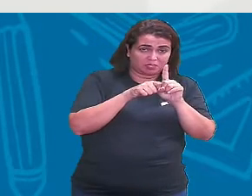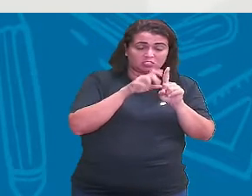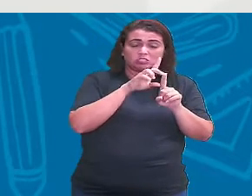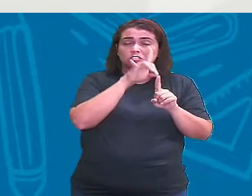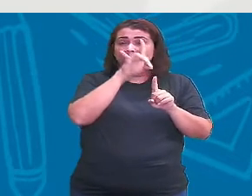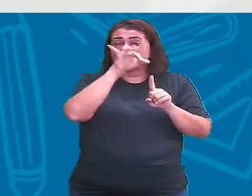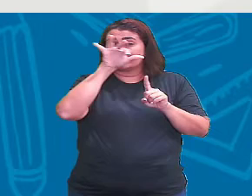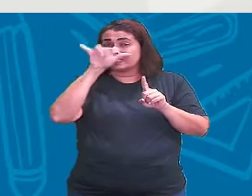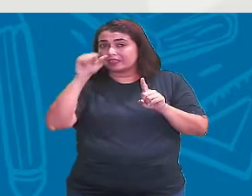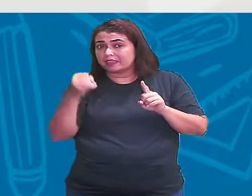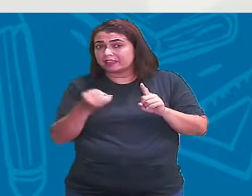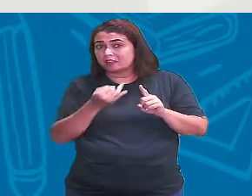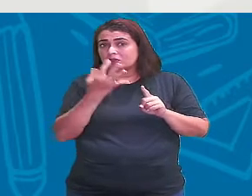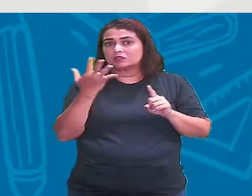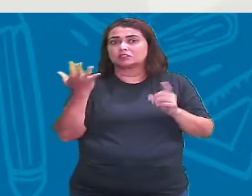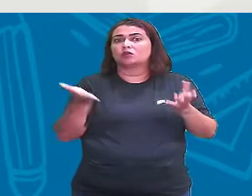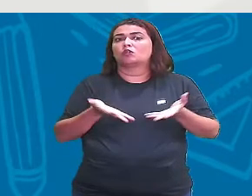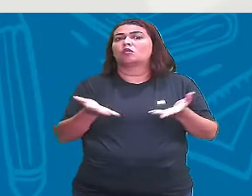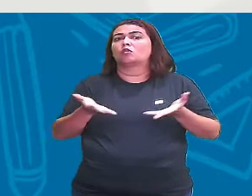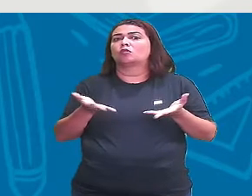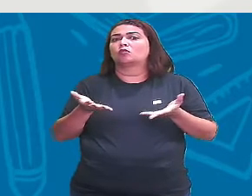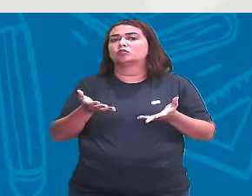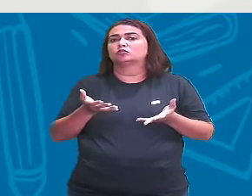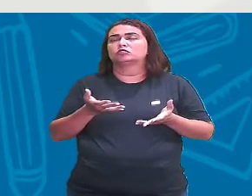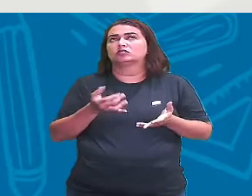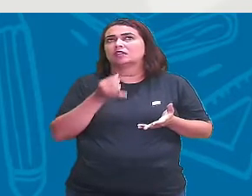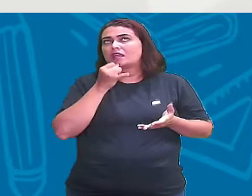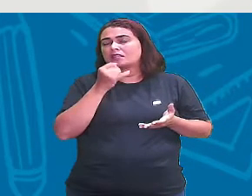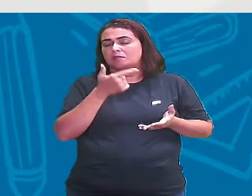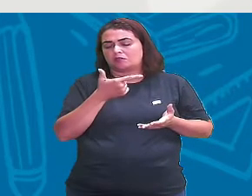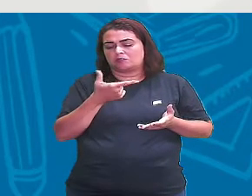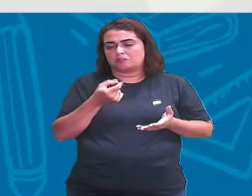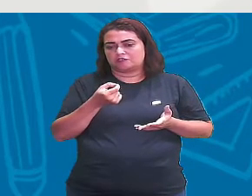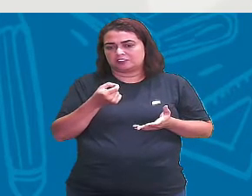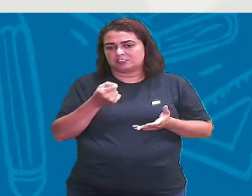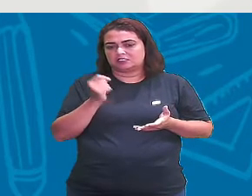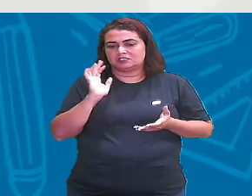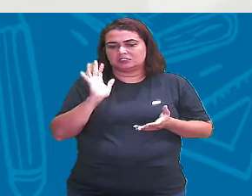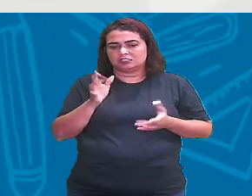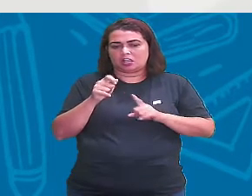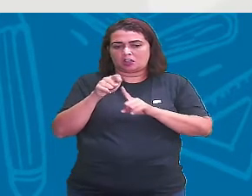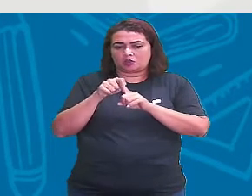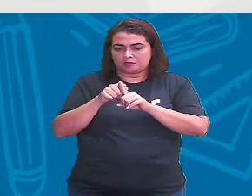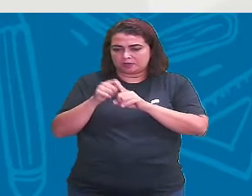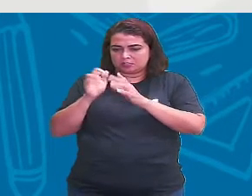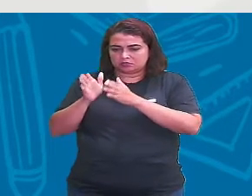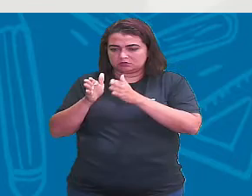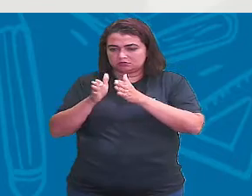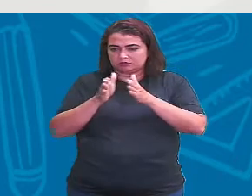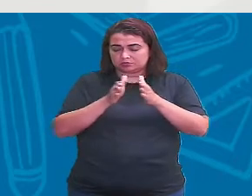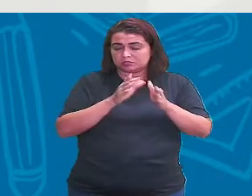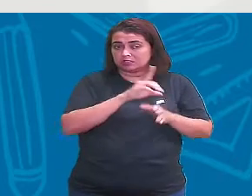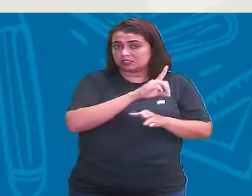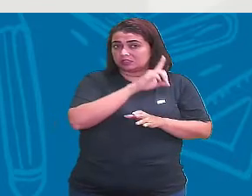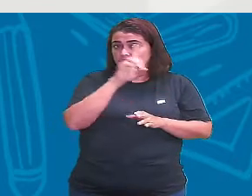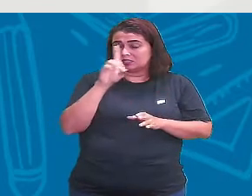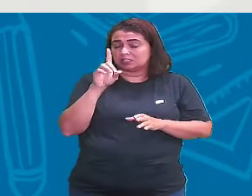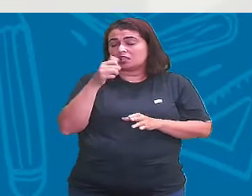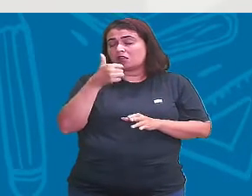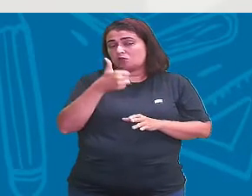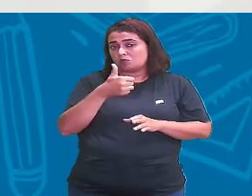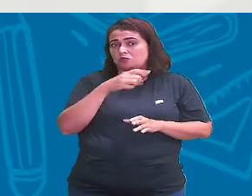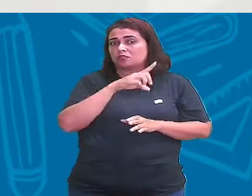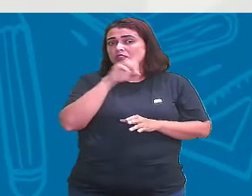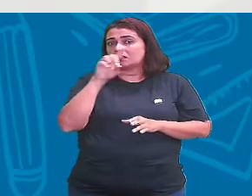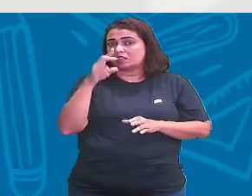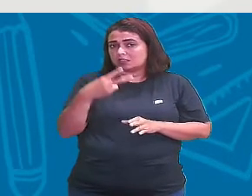Hoje, hoje é dia 20. Então, a gente já sabe que já passou o dia 1, o